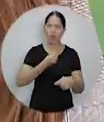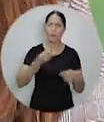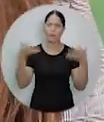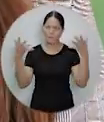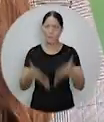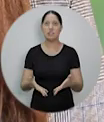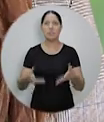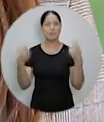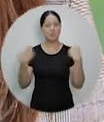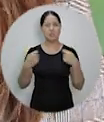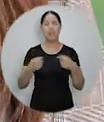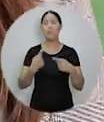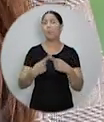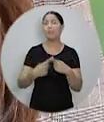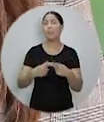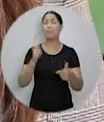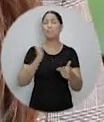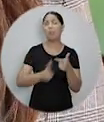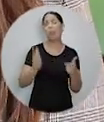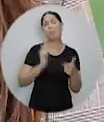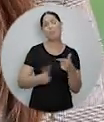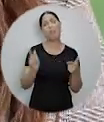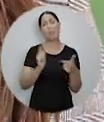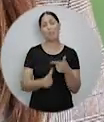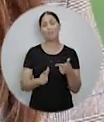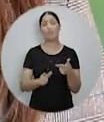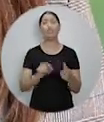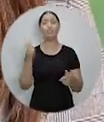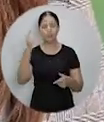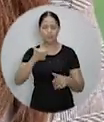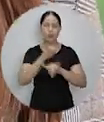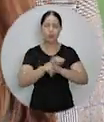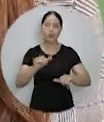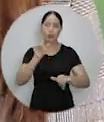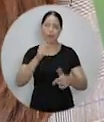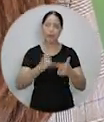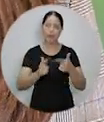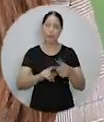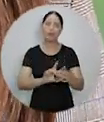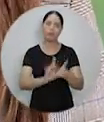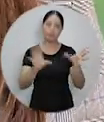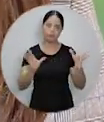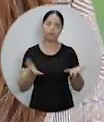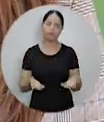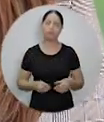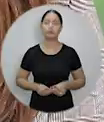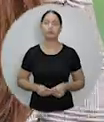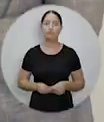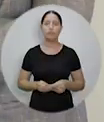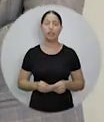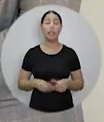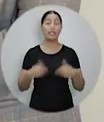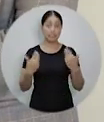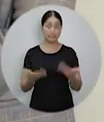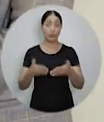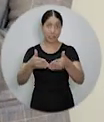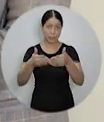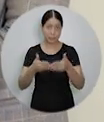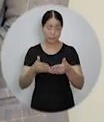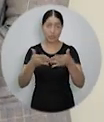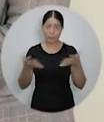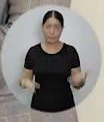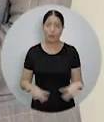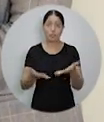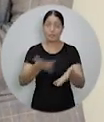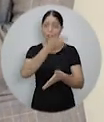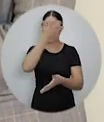por homens e mulheres, né? Isso é um problema, volto a dizer, da democracia, não é um problema nosso. E eu gostaria de te